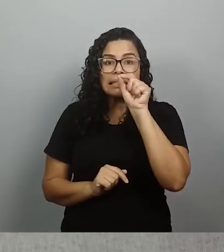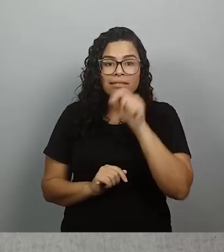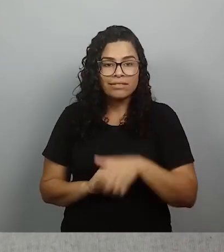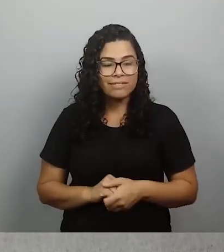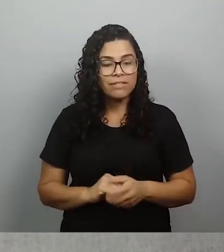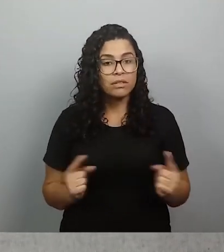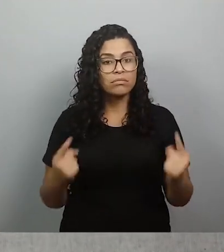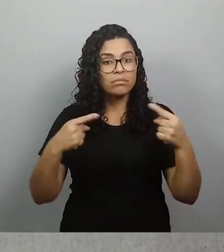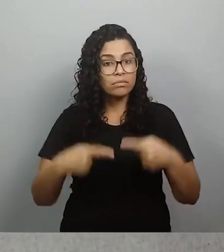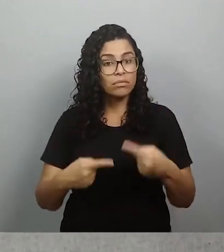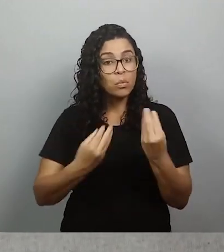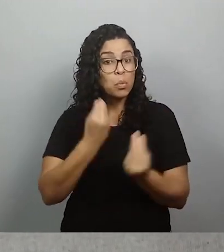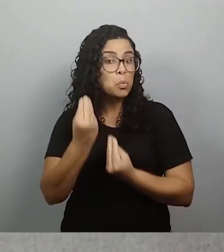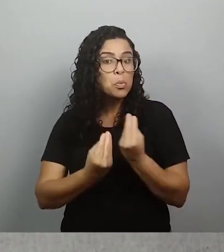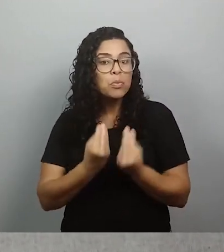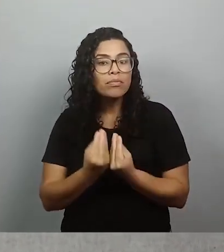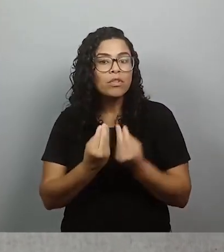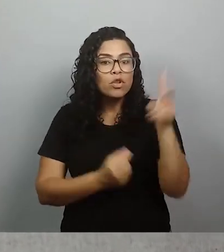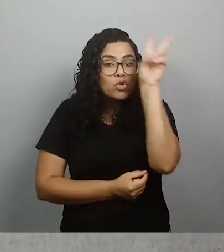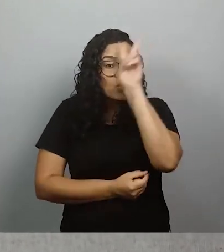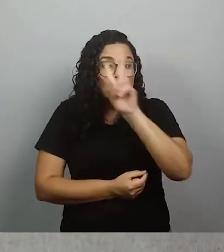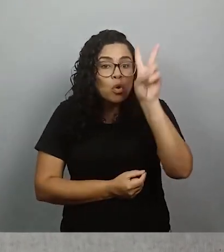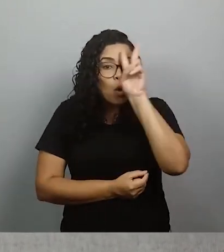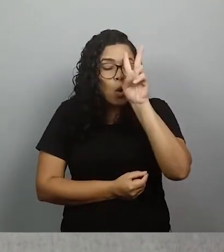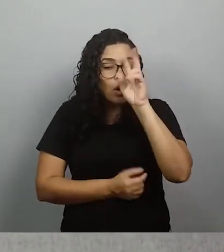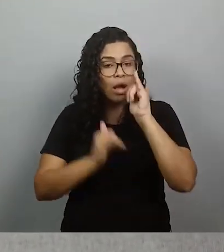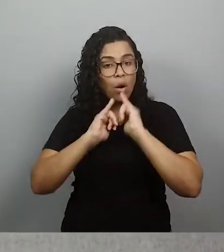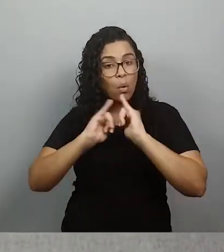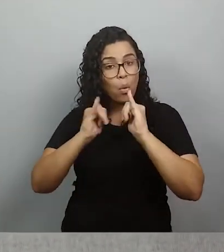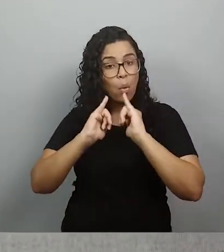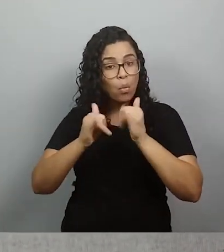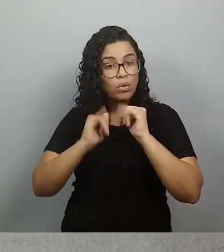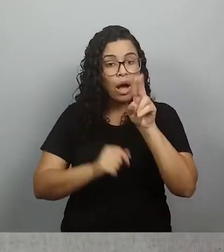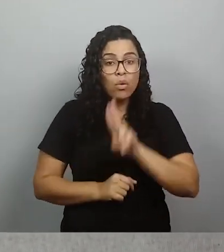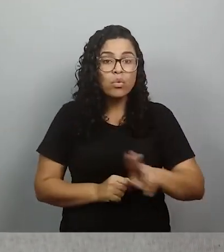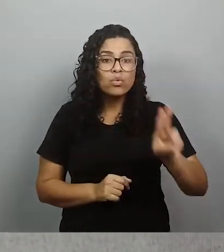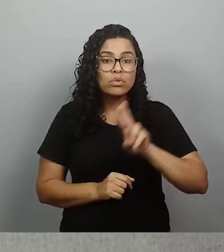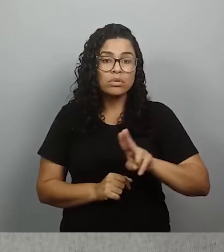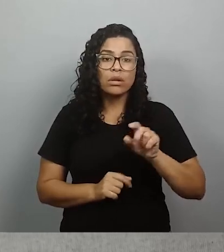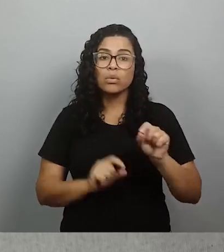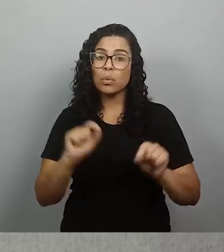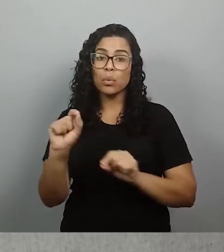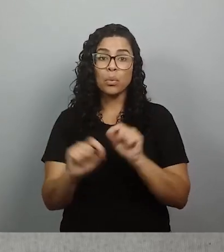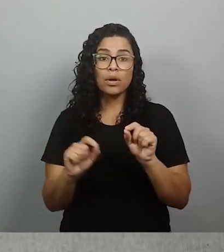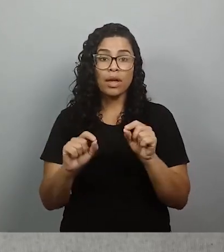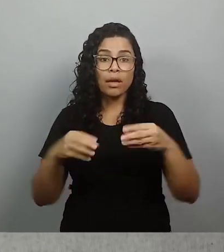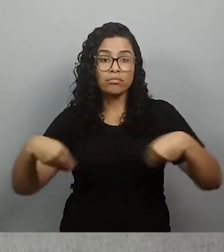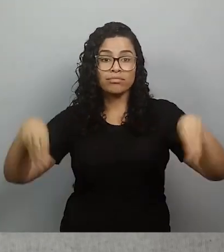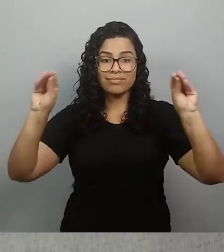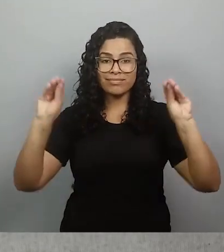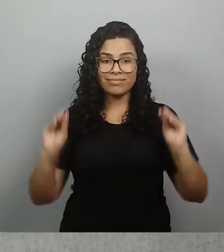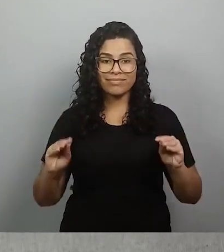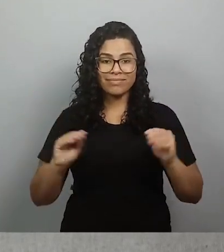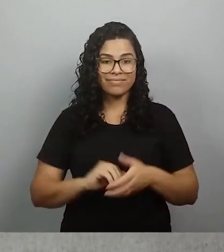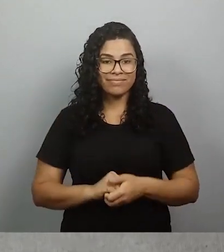também é contar a história e ensinar usando o tecido. Arthur, pega uma cartinha.